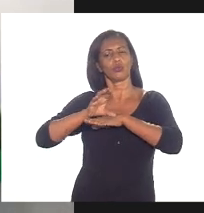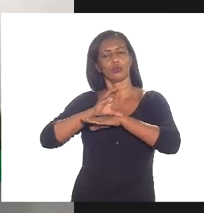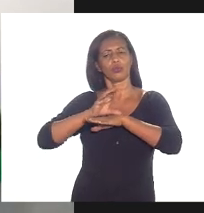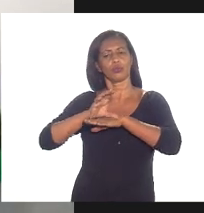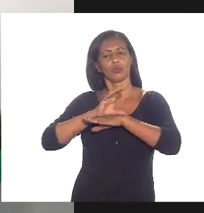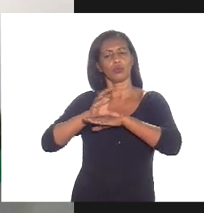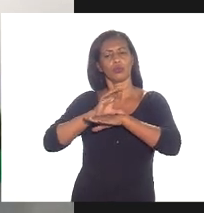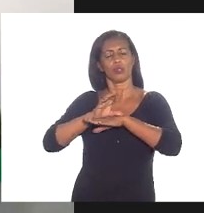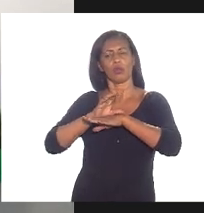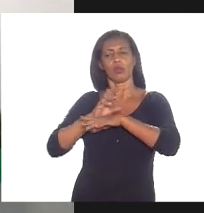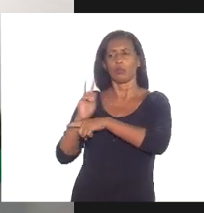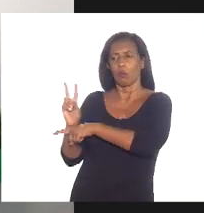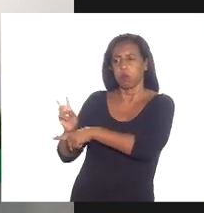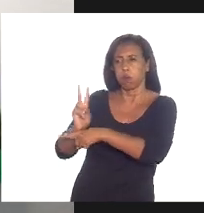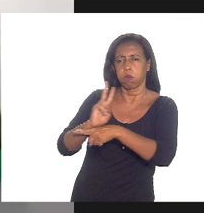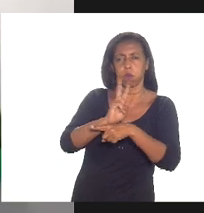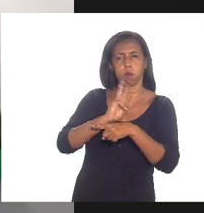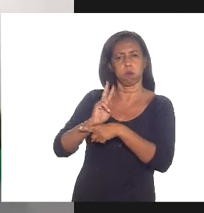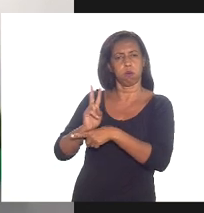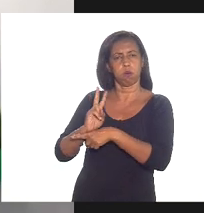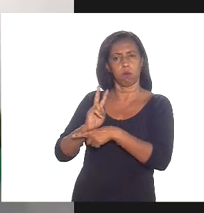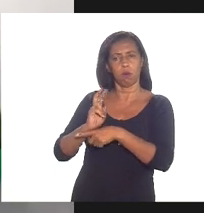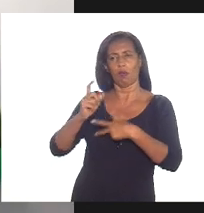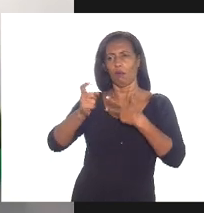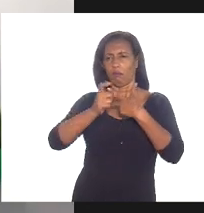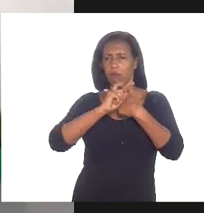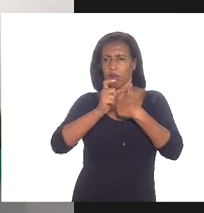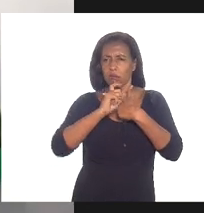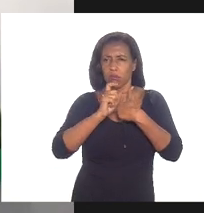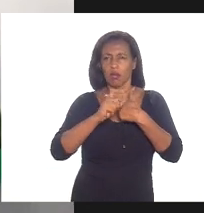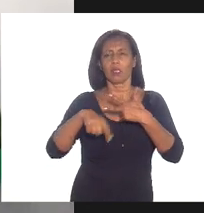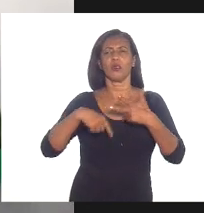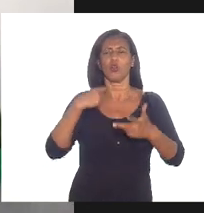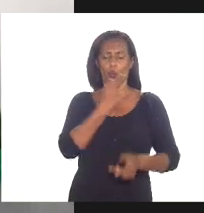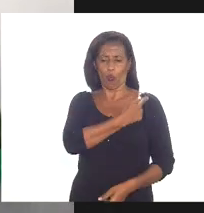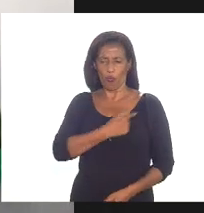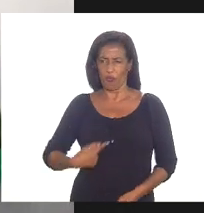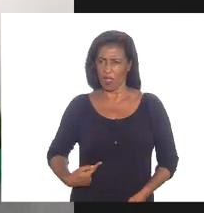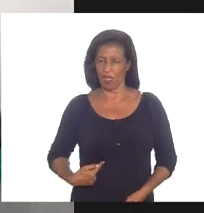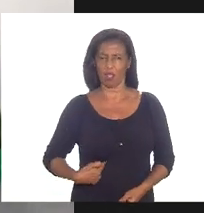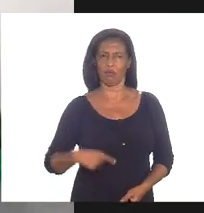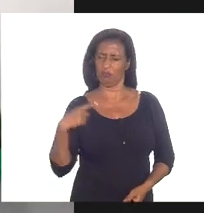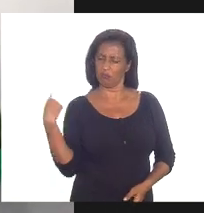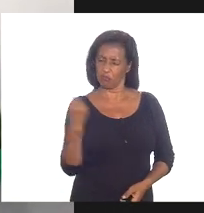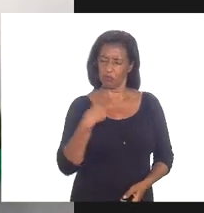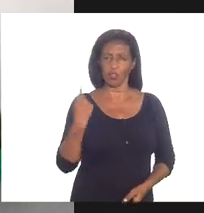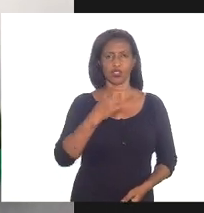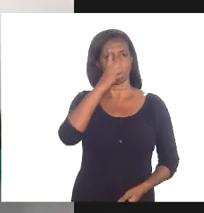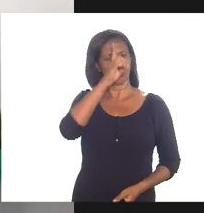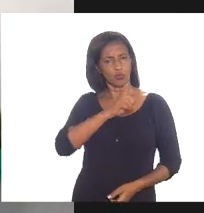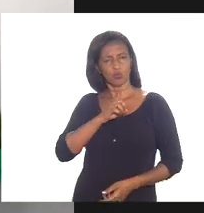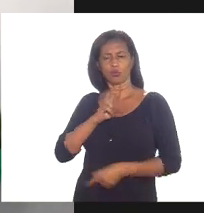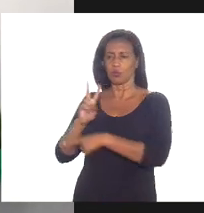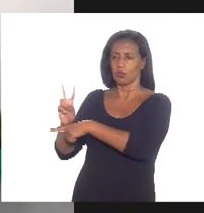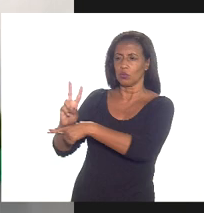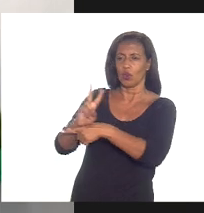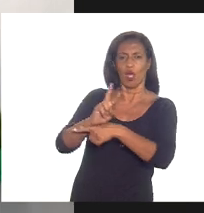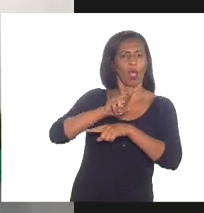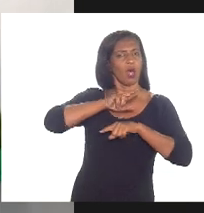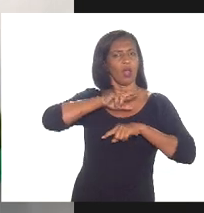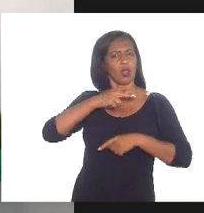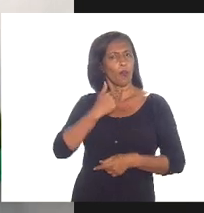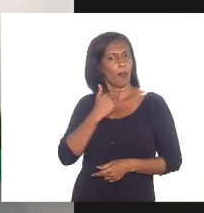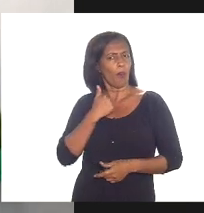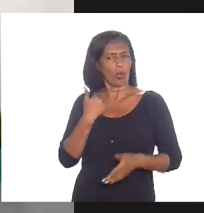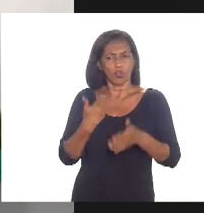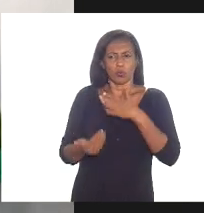constitucional de fiscalizar o poder executivo, de fiscalizar o governo. Não é possível que qualquer deputado e deputada